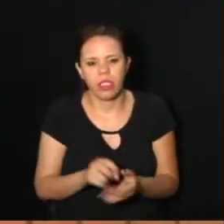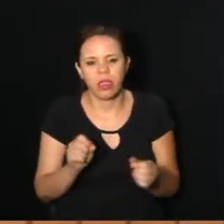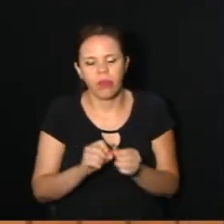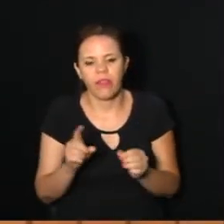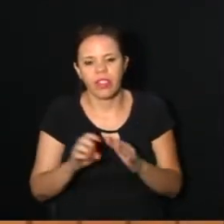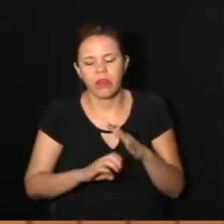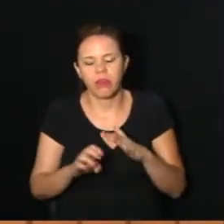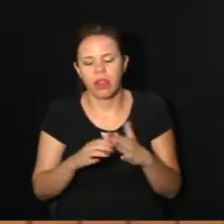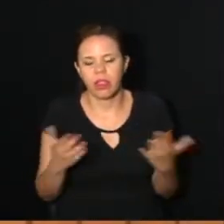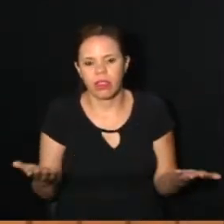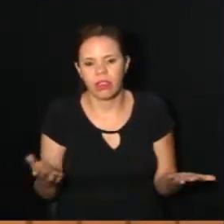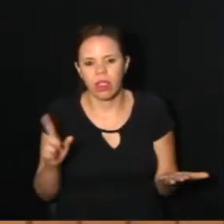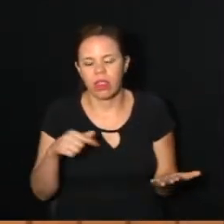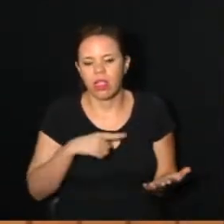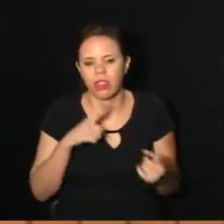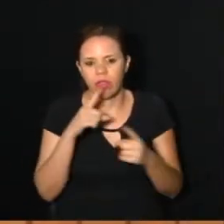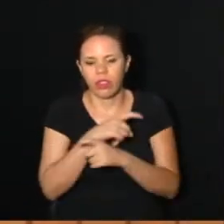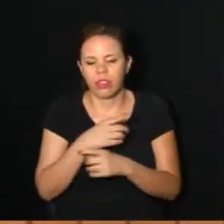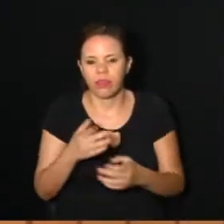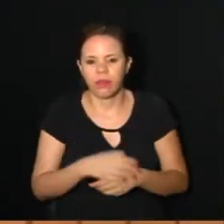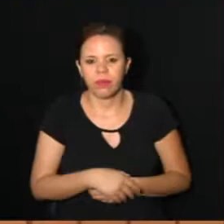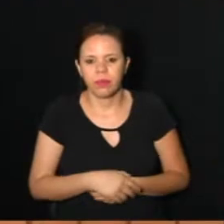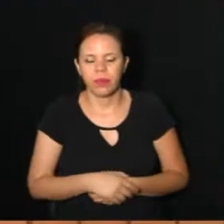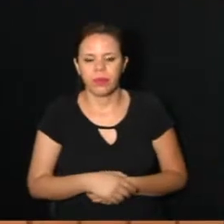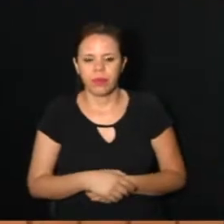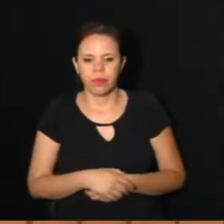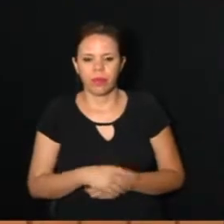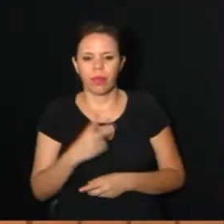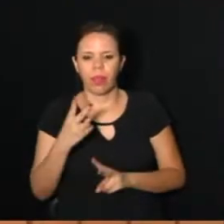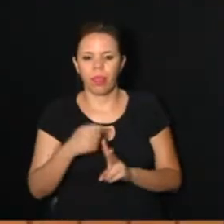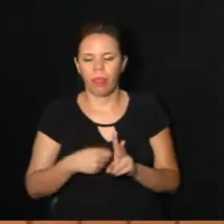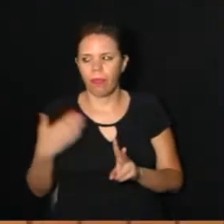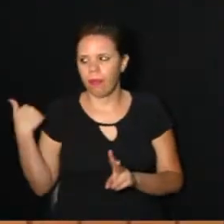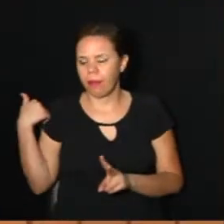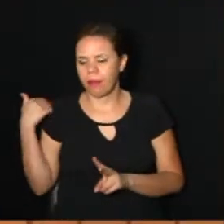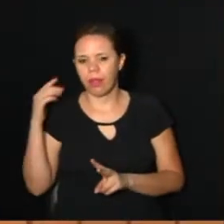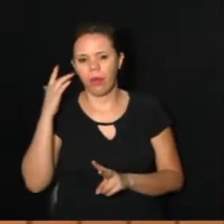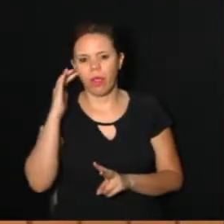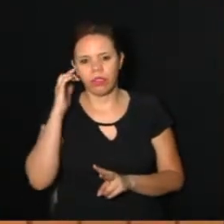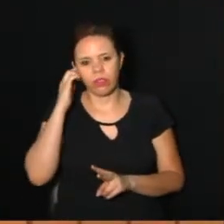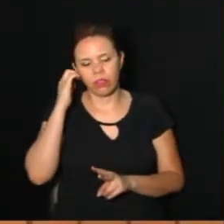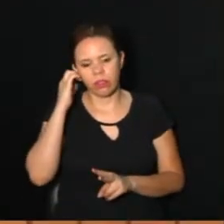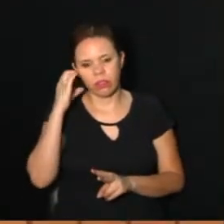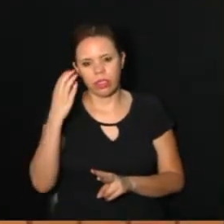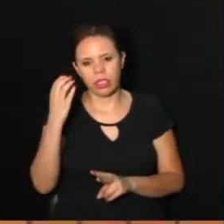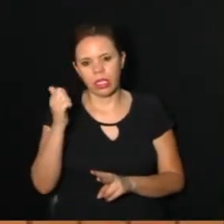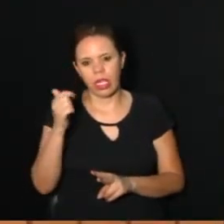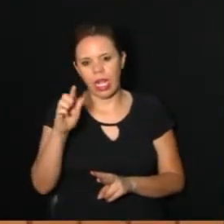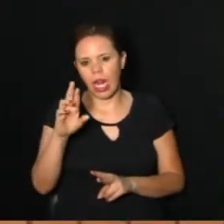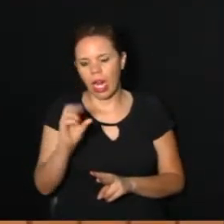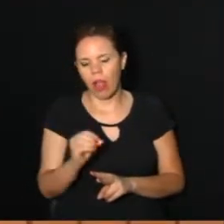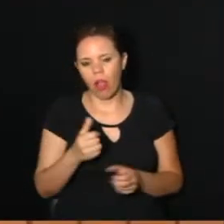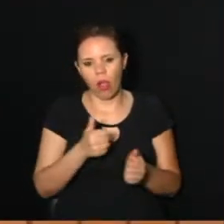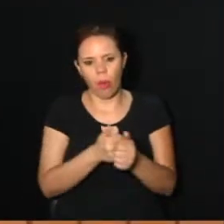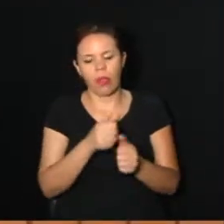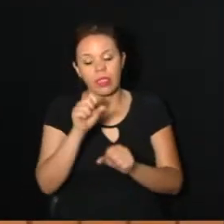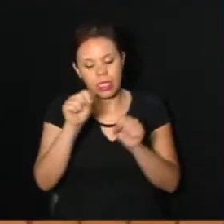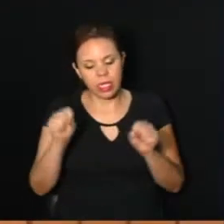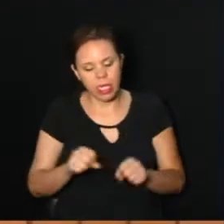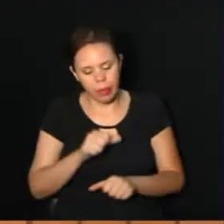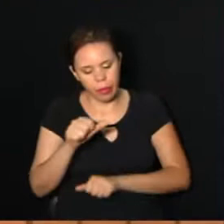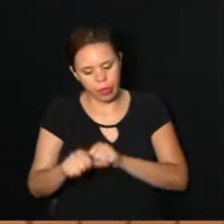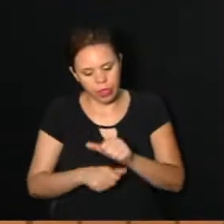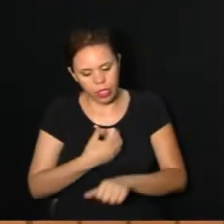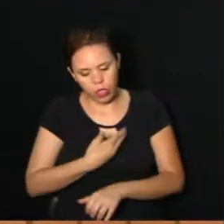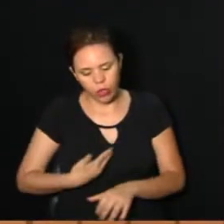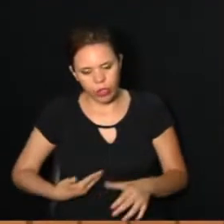empresa. Então, nós temos essa dificuldade ainda. Há uns 2 meses atrás, acho que o Carlão acompanhou, né? O sistema vem sendo modificado pelo governo do Estado e